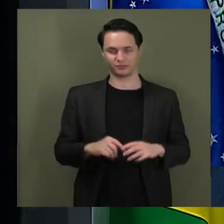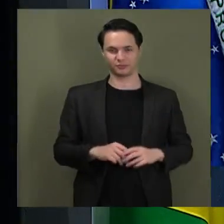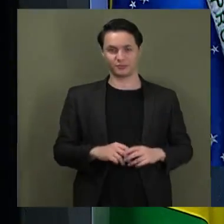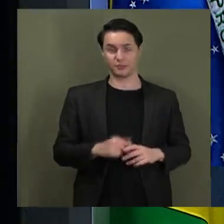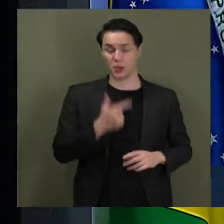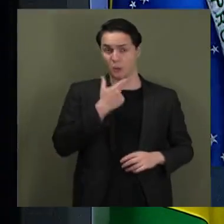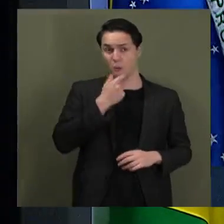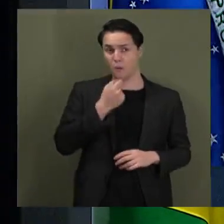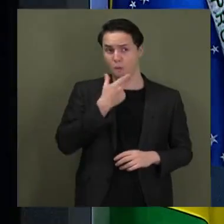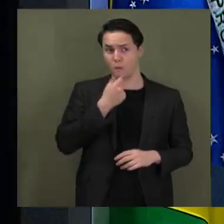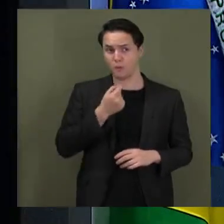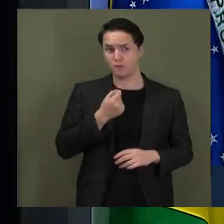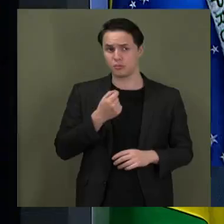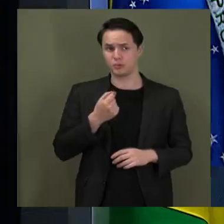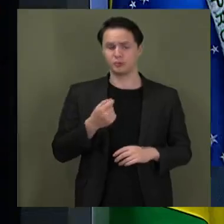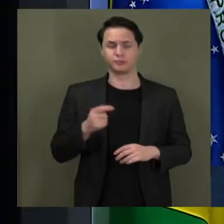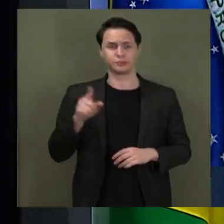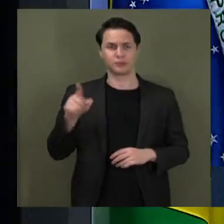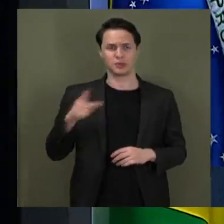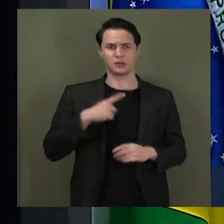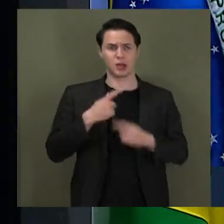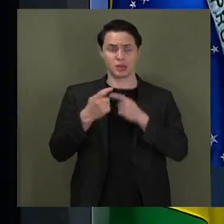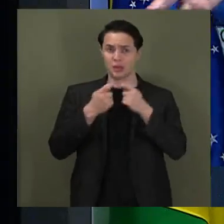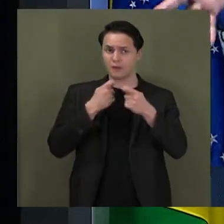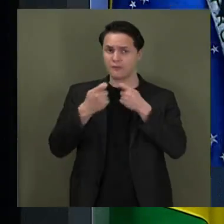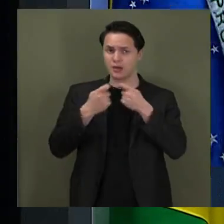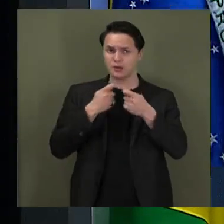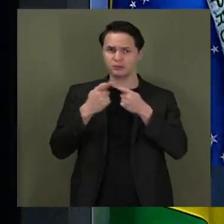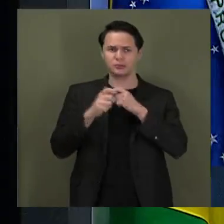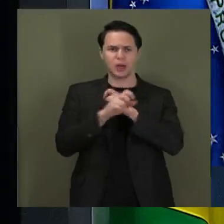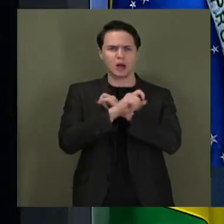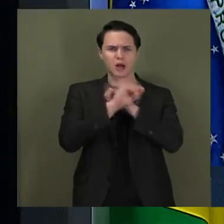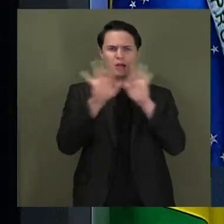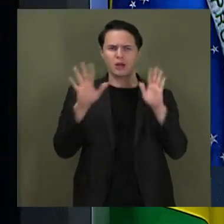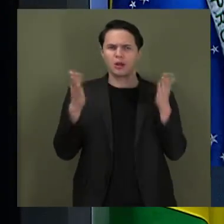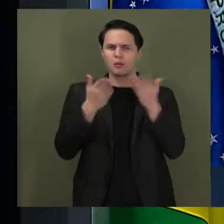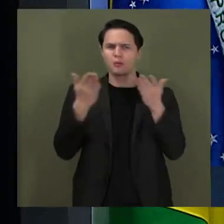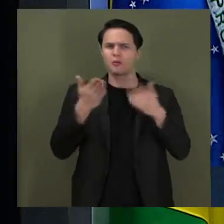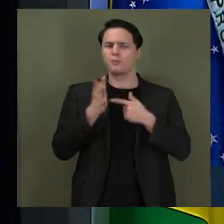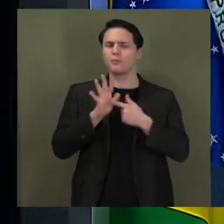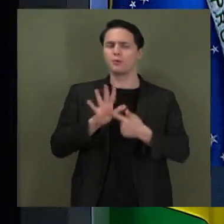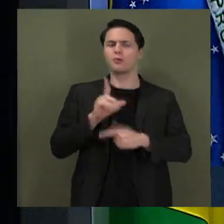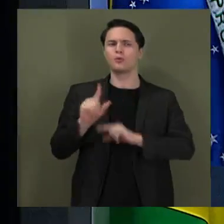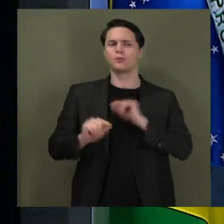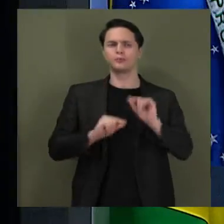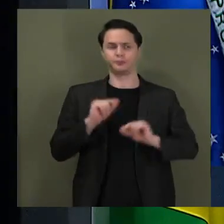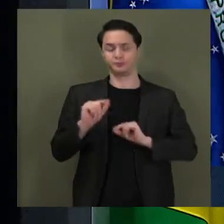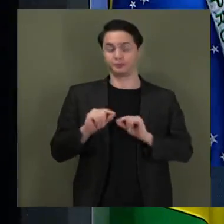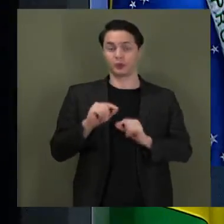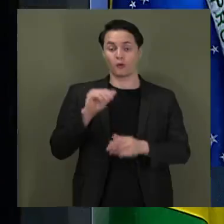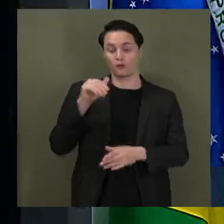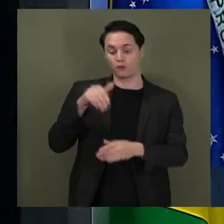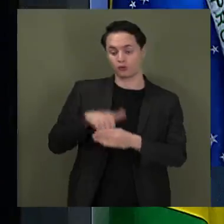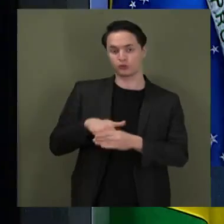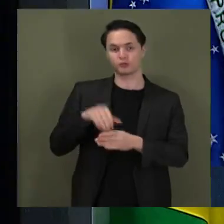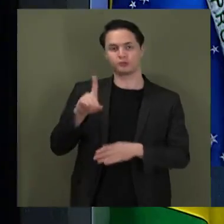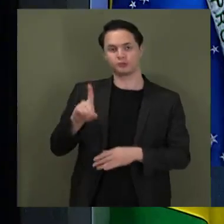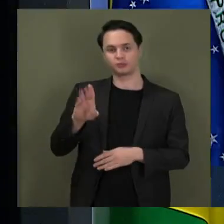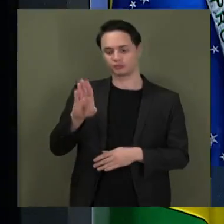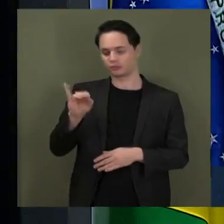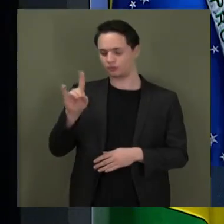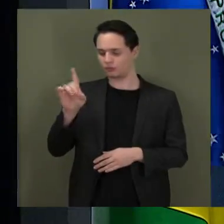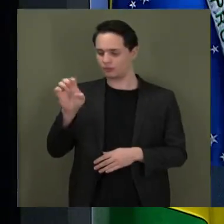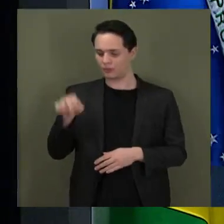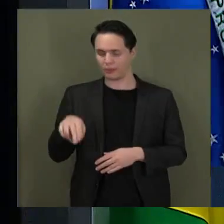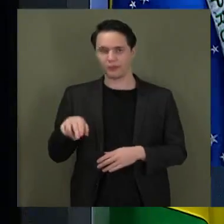Ele, que numa entrevista deixou claro, agora recente, mostrando que votou no Biden.